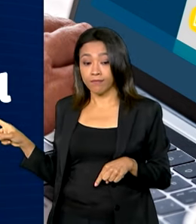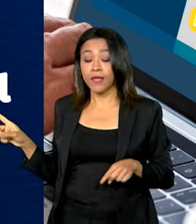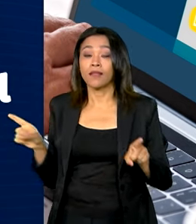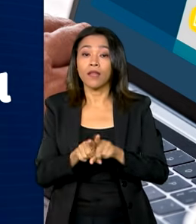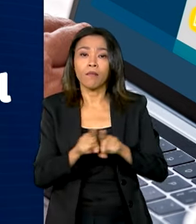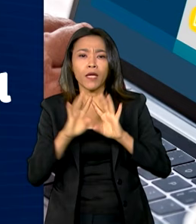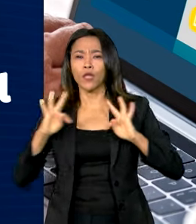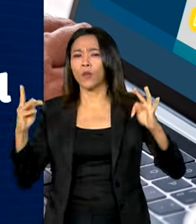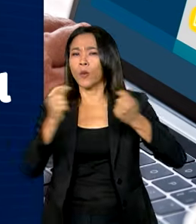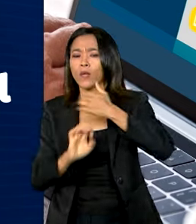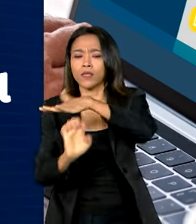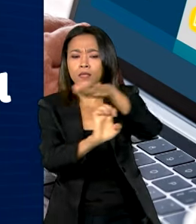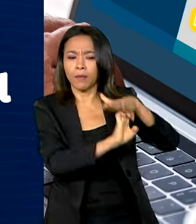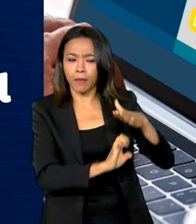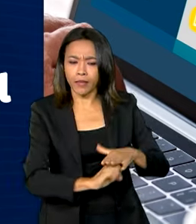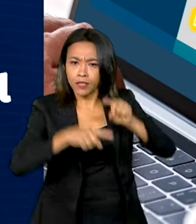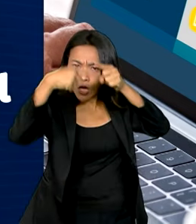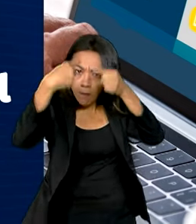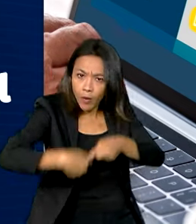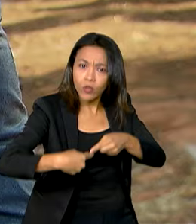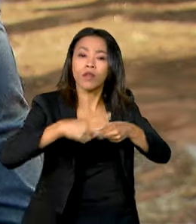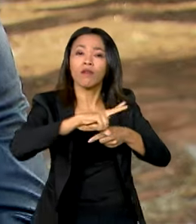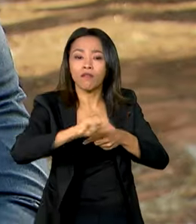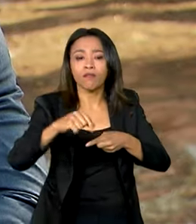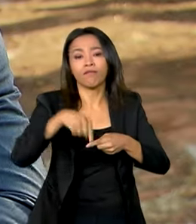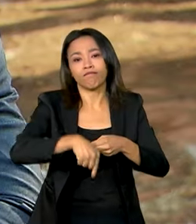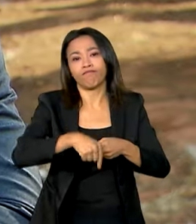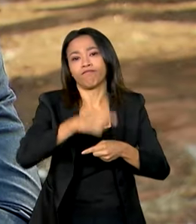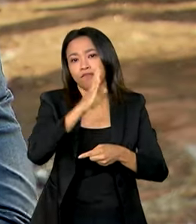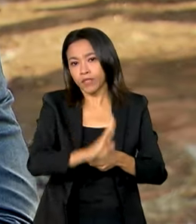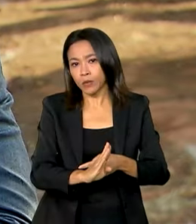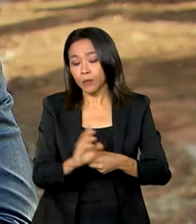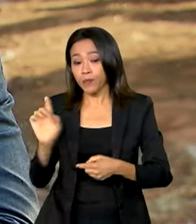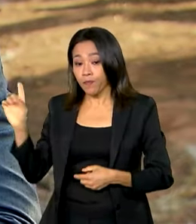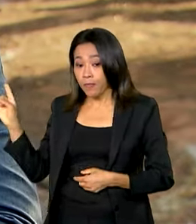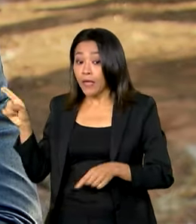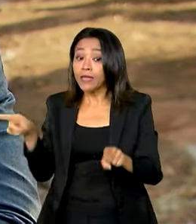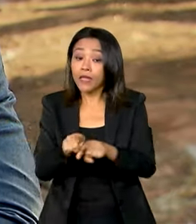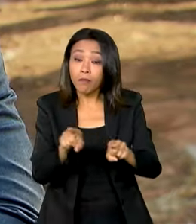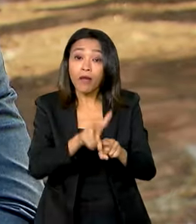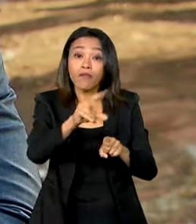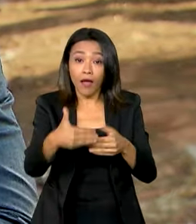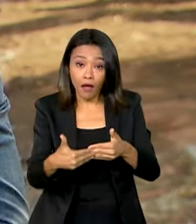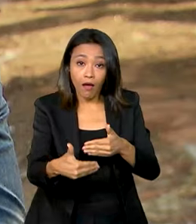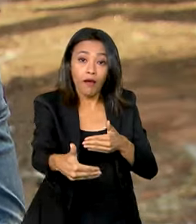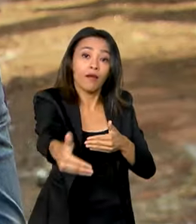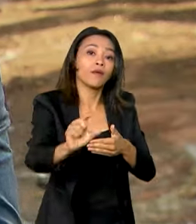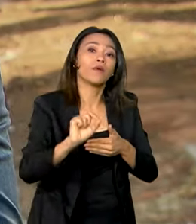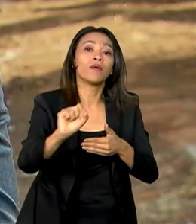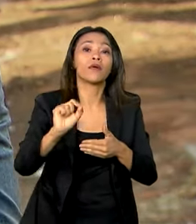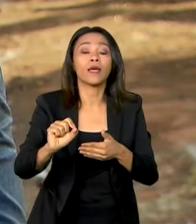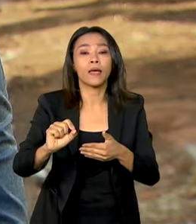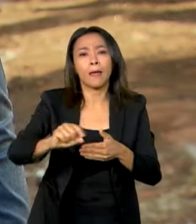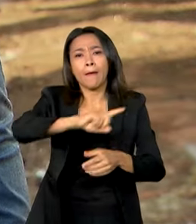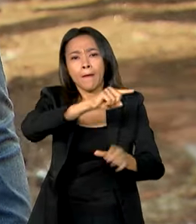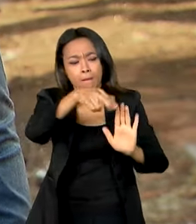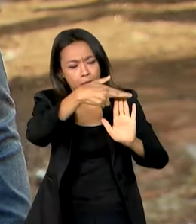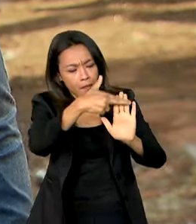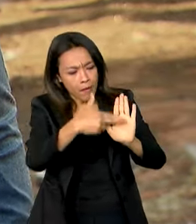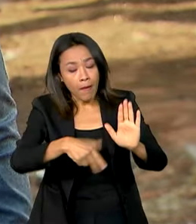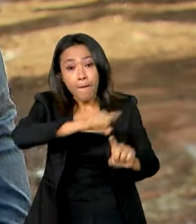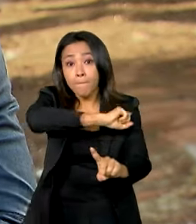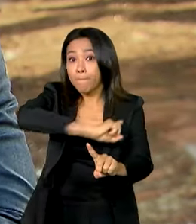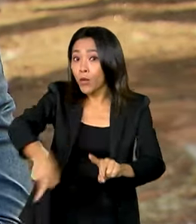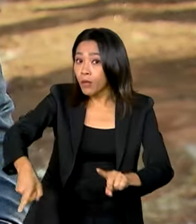empresas de apostas deverão estar hospedadas no Brasil também deve entrar em vigor medidas para proibir o uso do cartão do